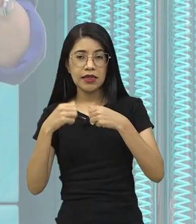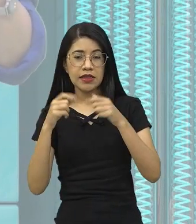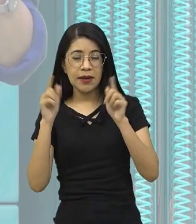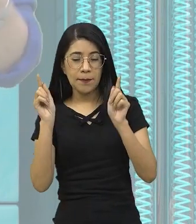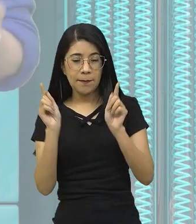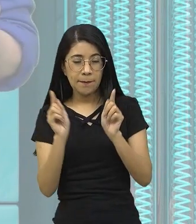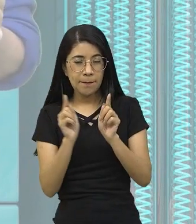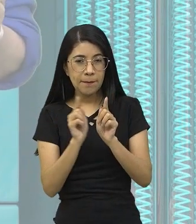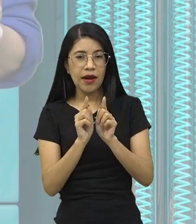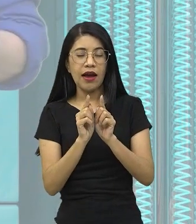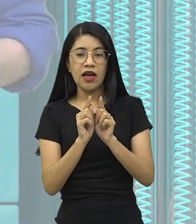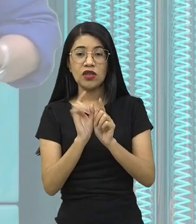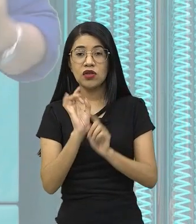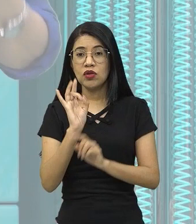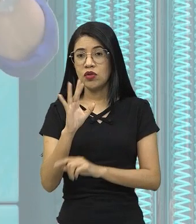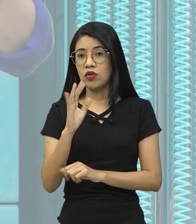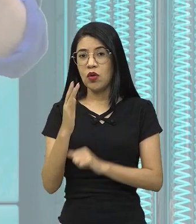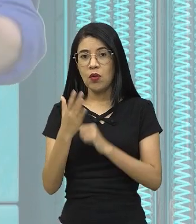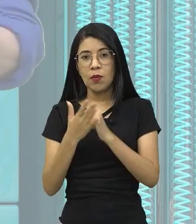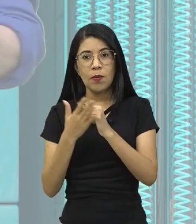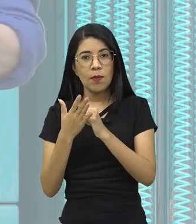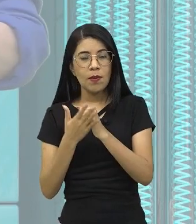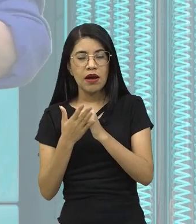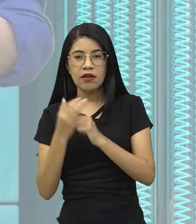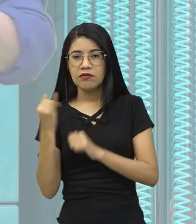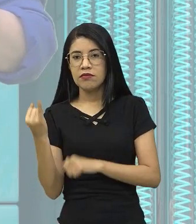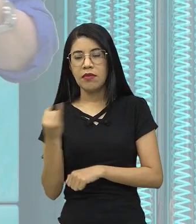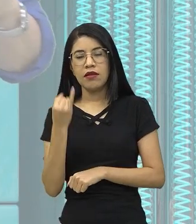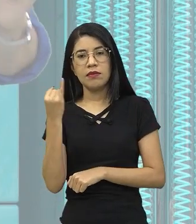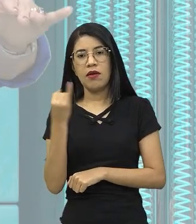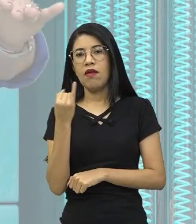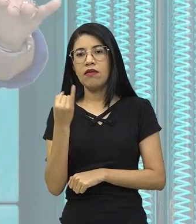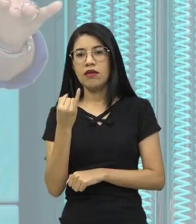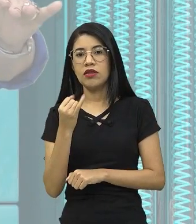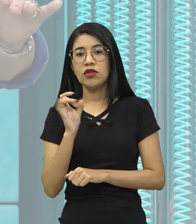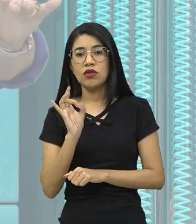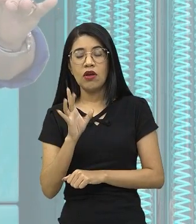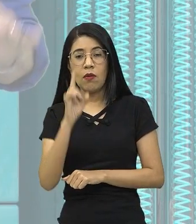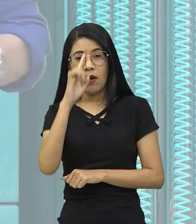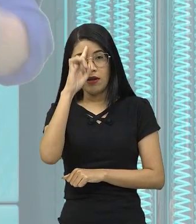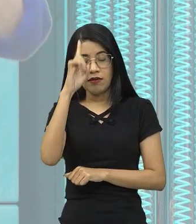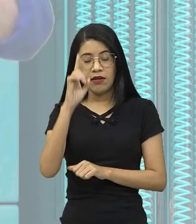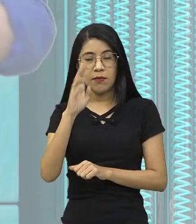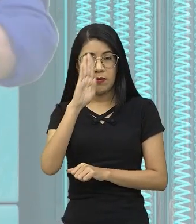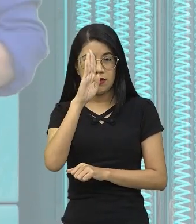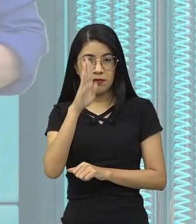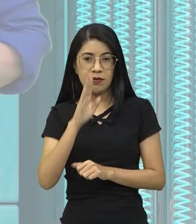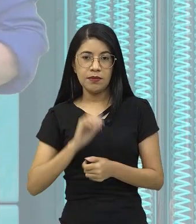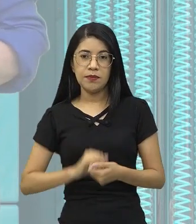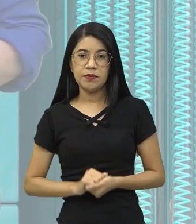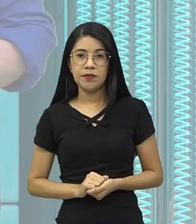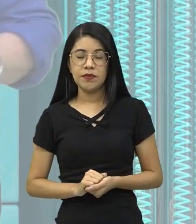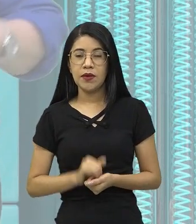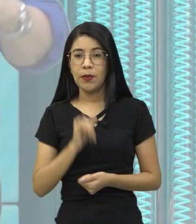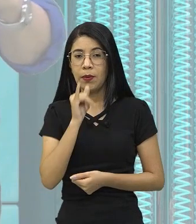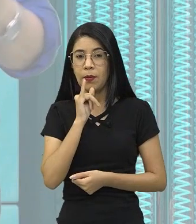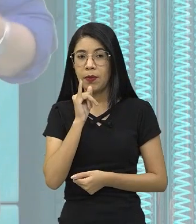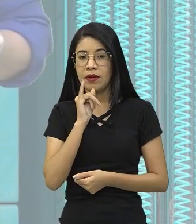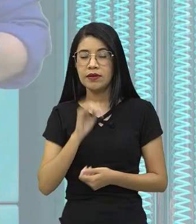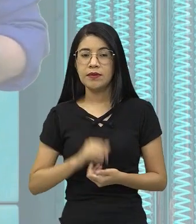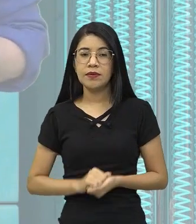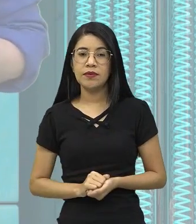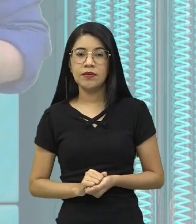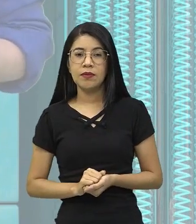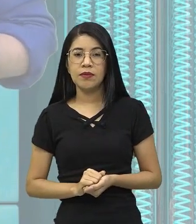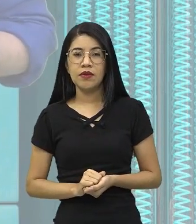ao essencial. O que vai estar presente ali é a ideia principal. Exemplo de concisão. A